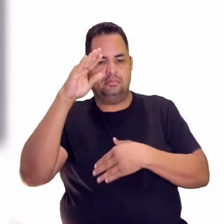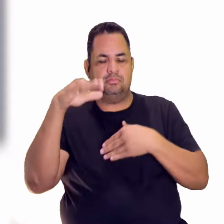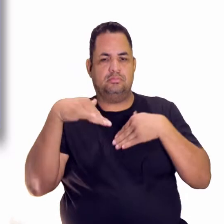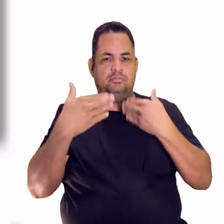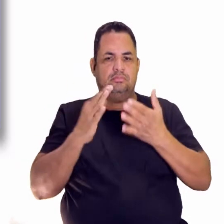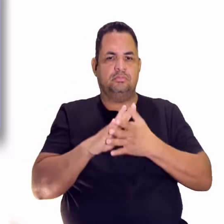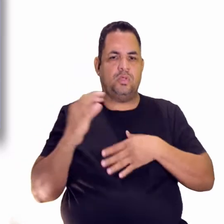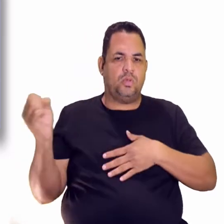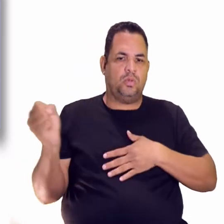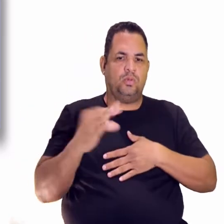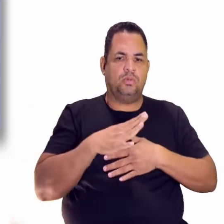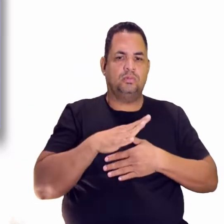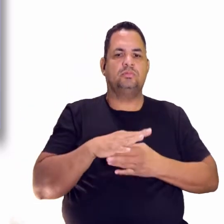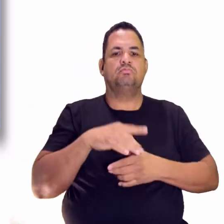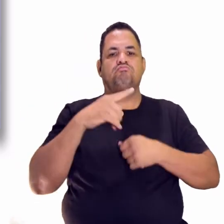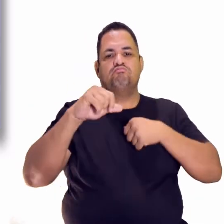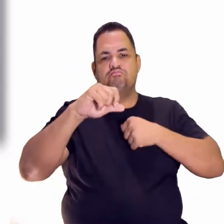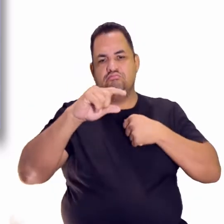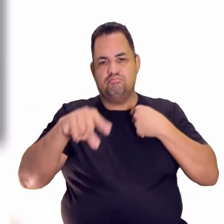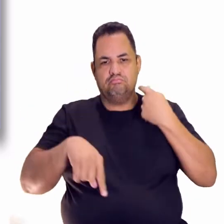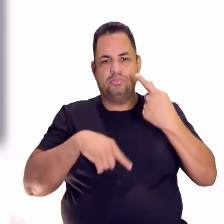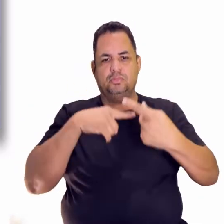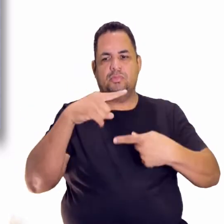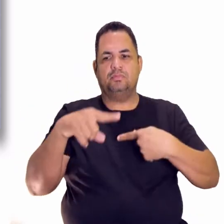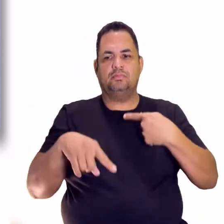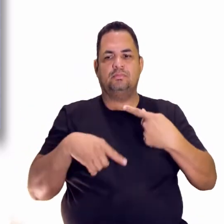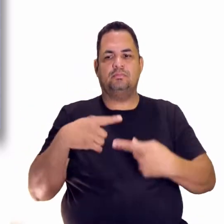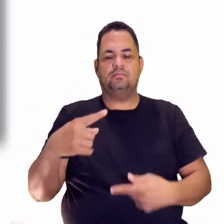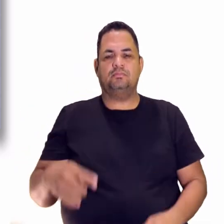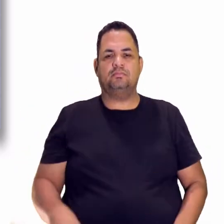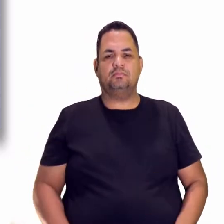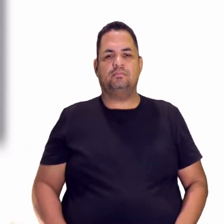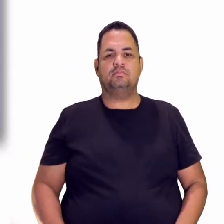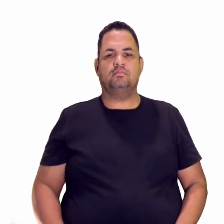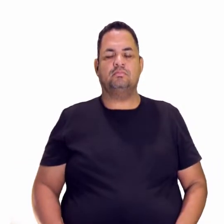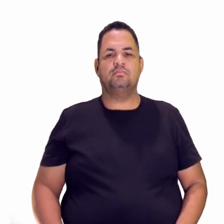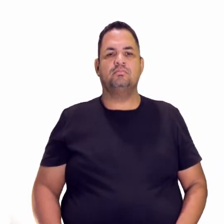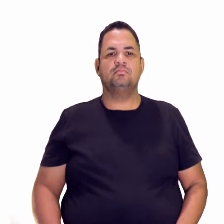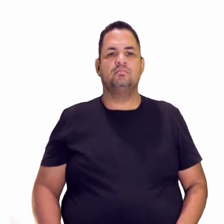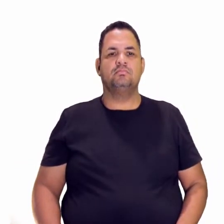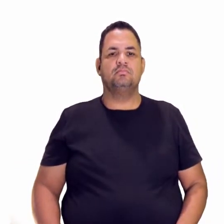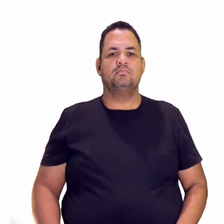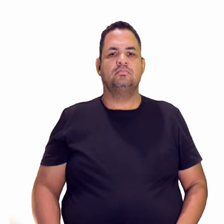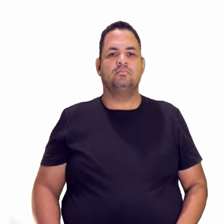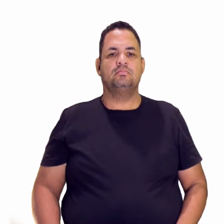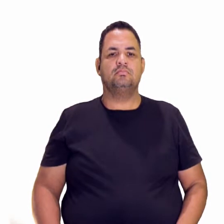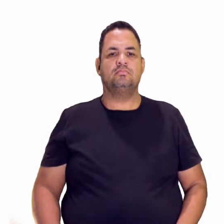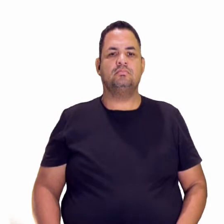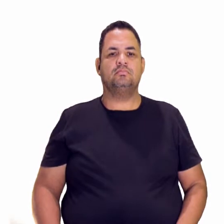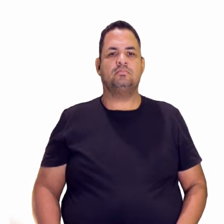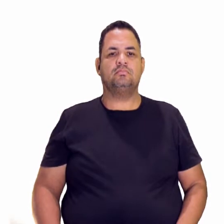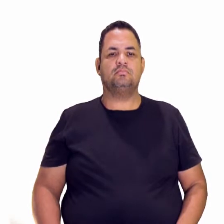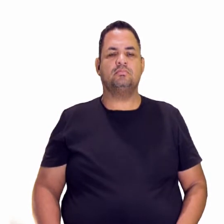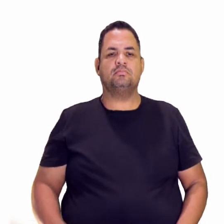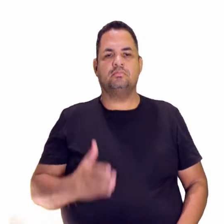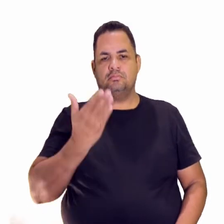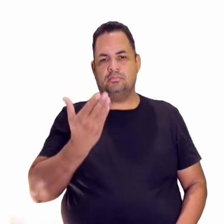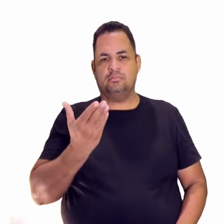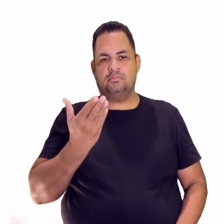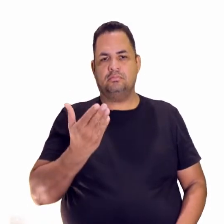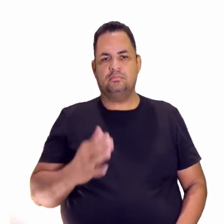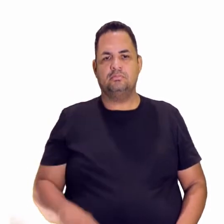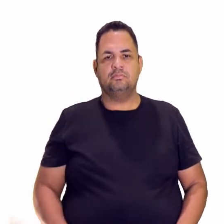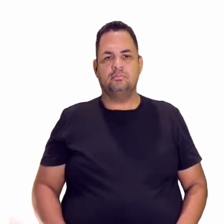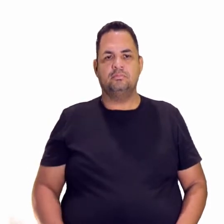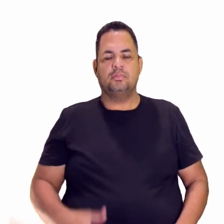e inovando, renovando, é assim, vai se atualizando. Então, através